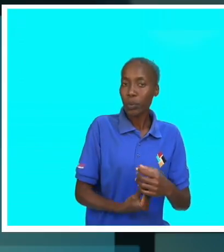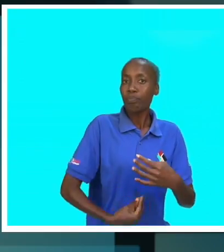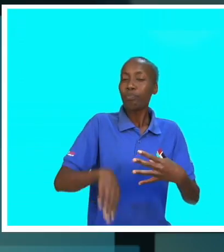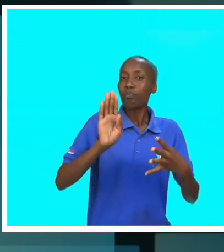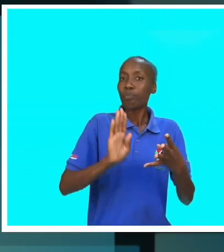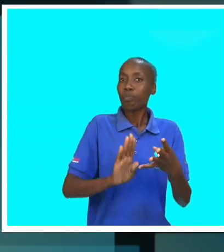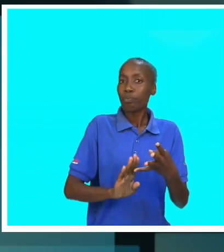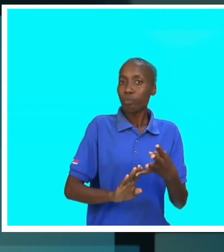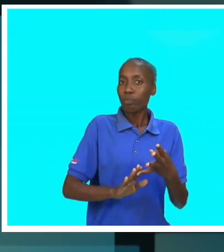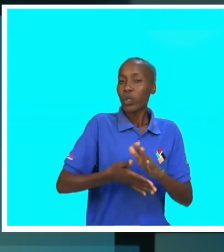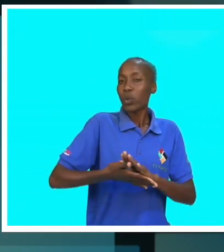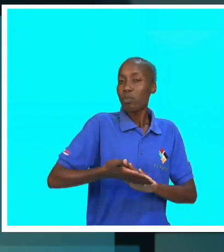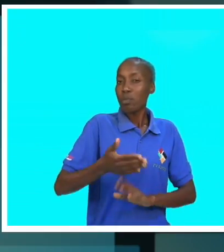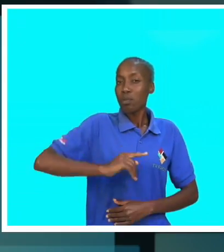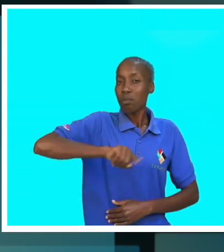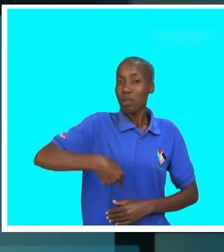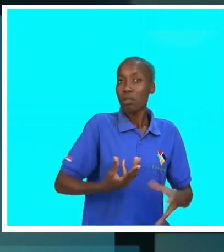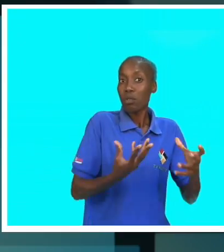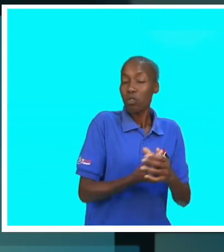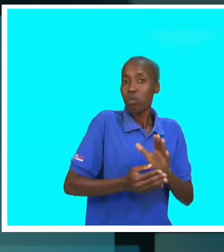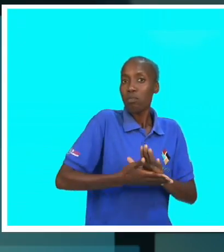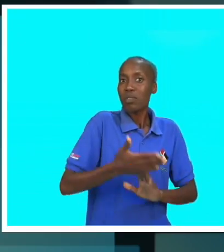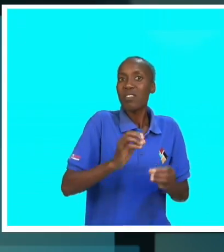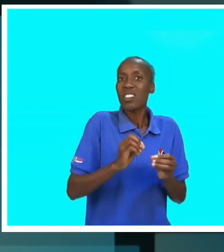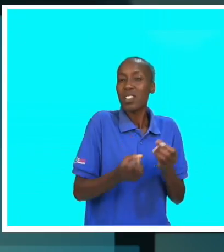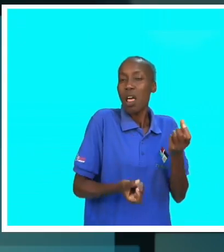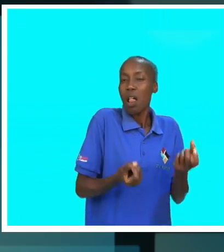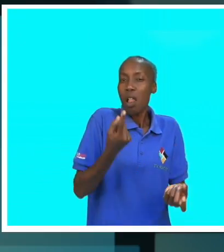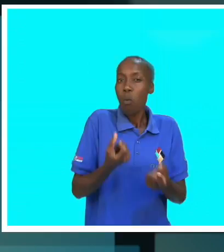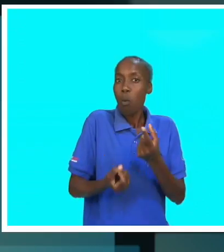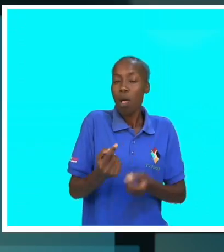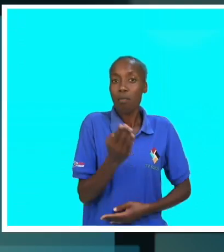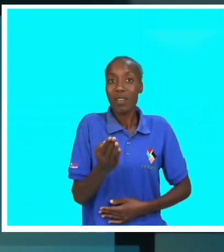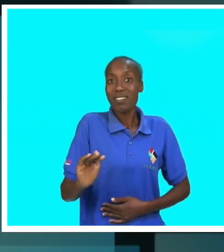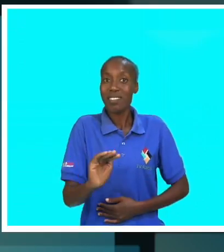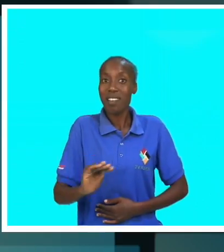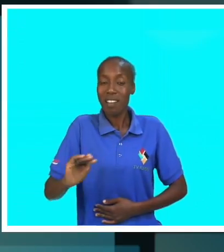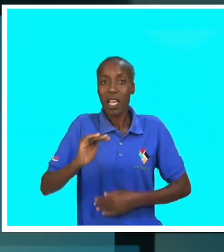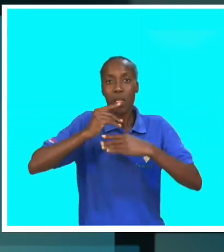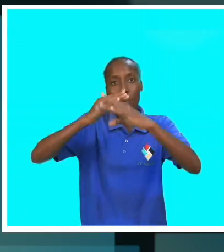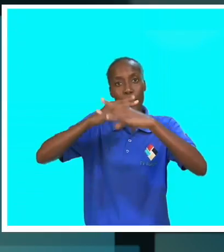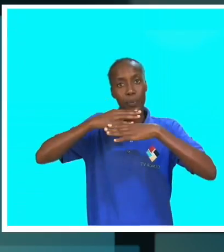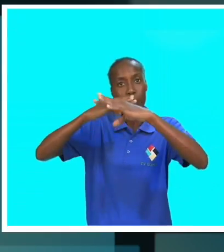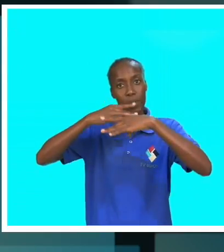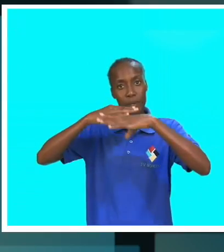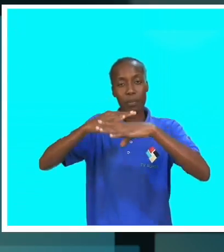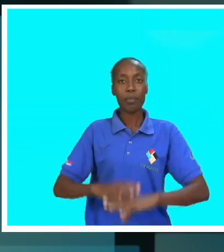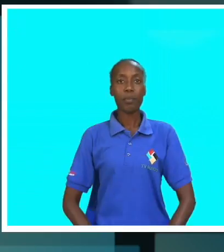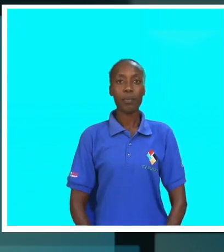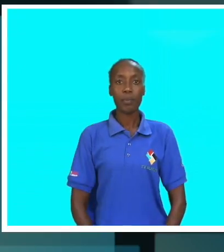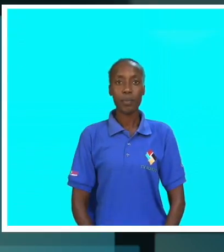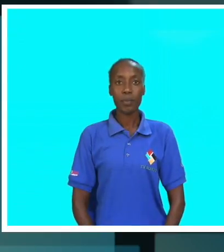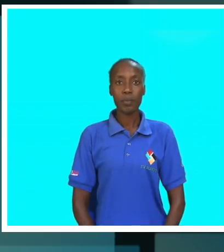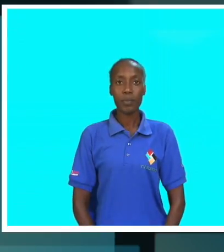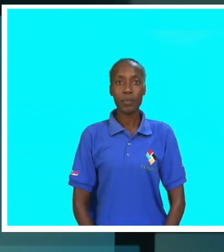de pudermos juntarmos e, em conjunto, começamos a